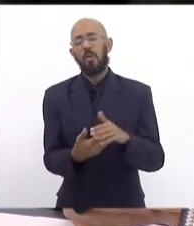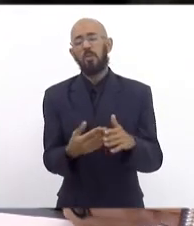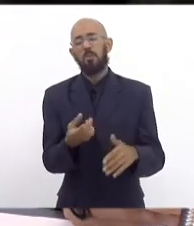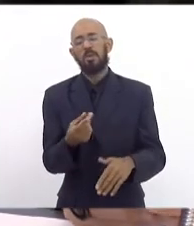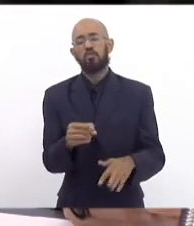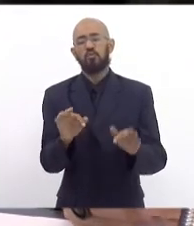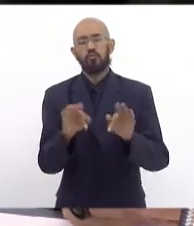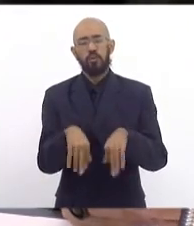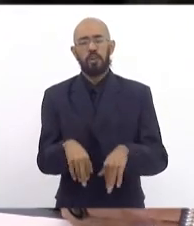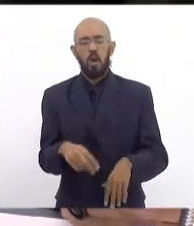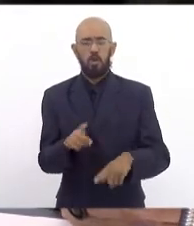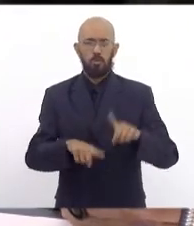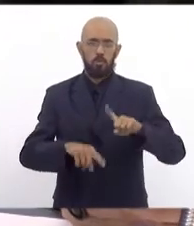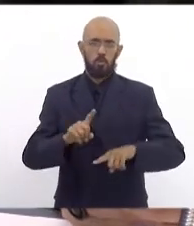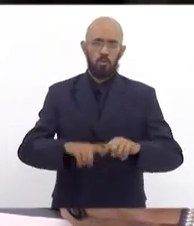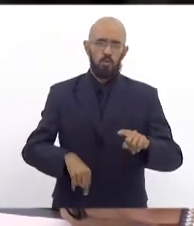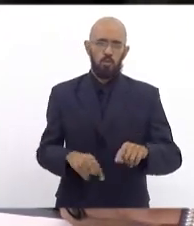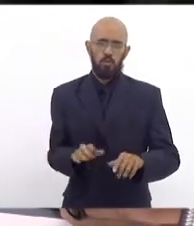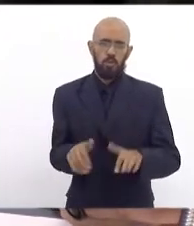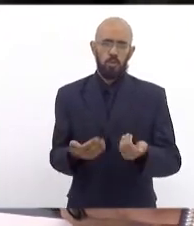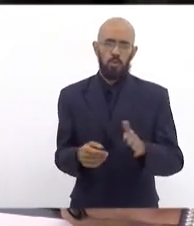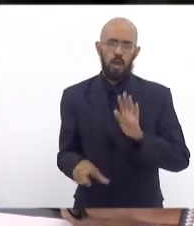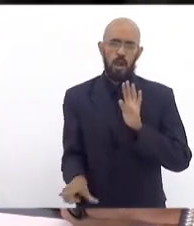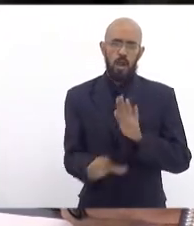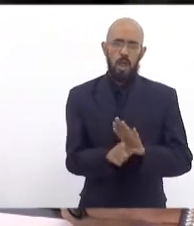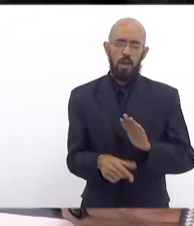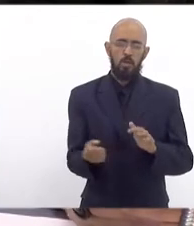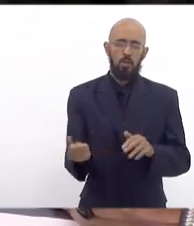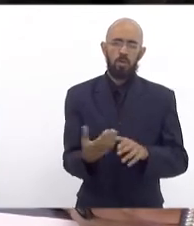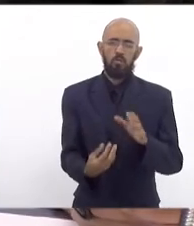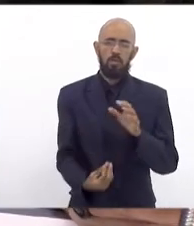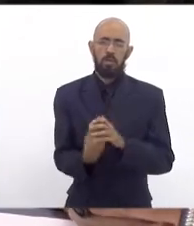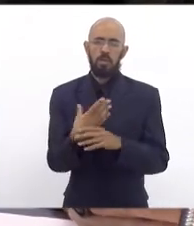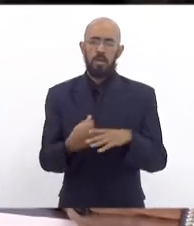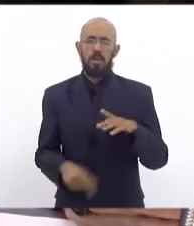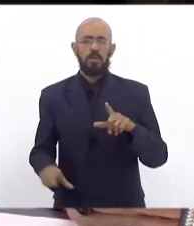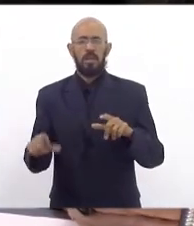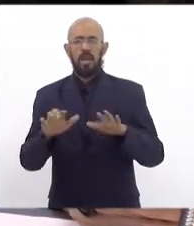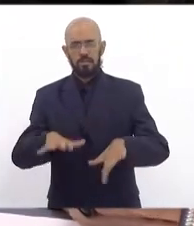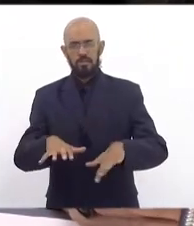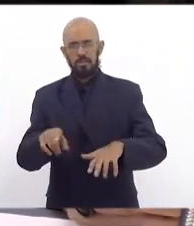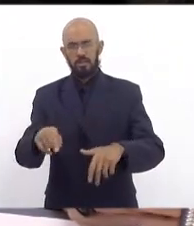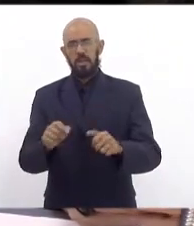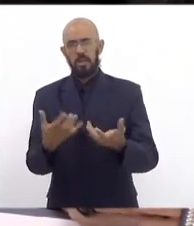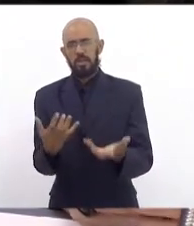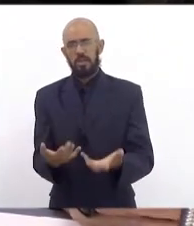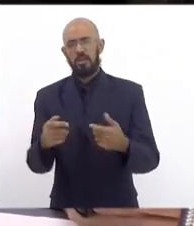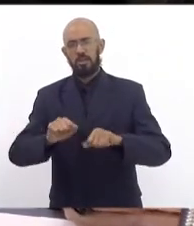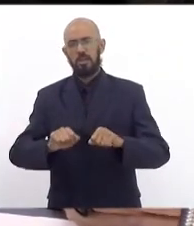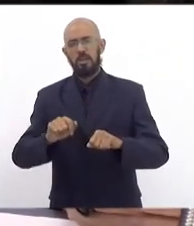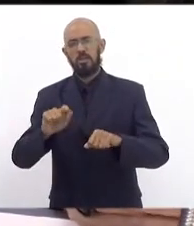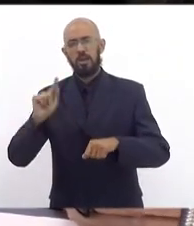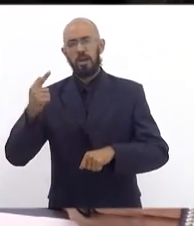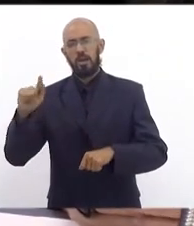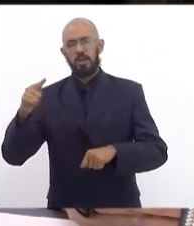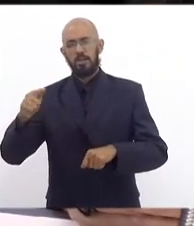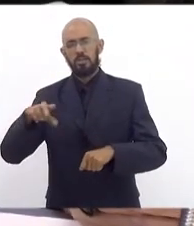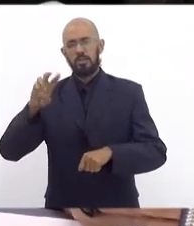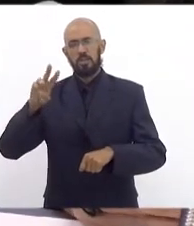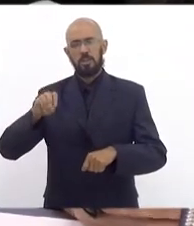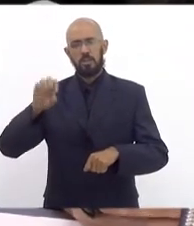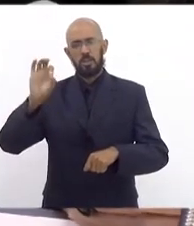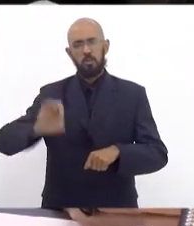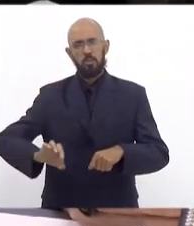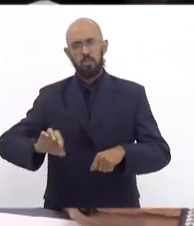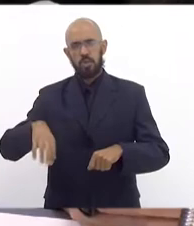preço final daquela mercadoria então a legislação quando pediu assim ela quis garantir que pelo menos trinta por cento a relação do